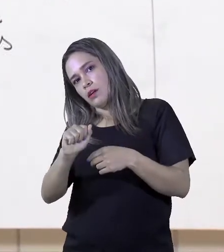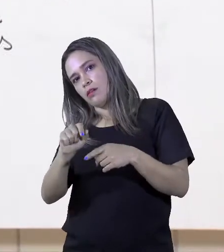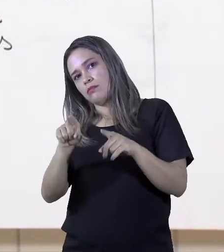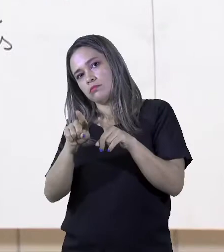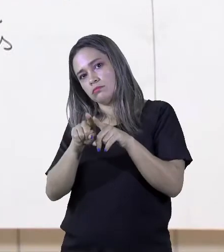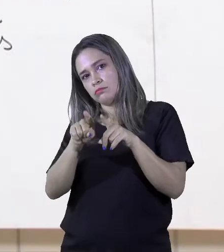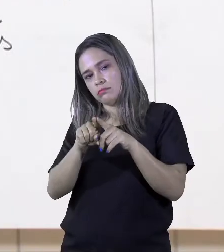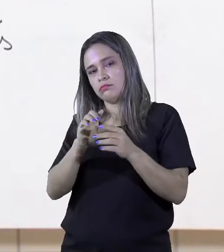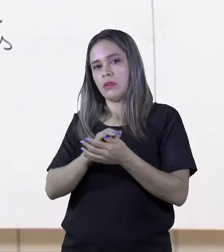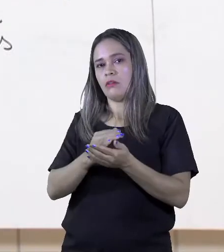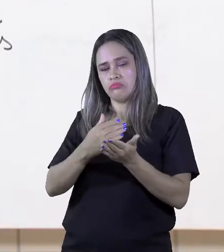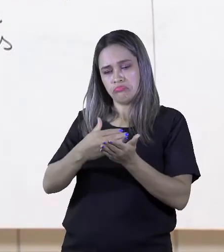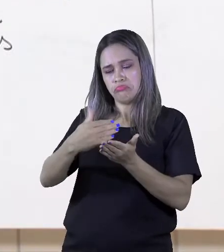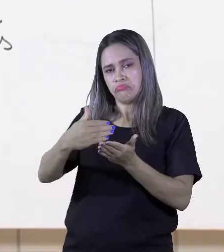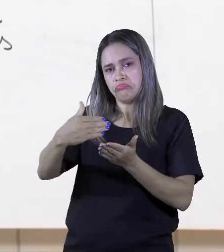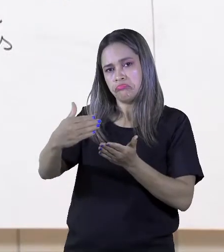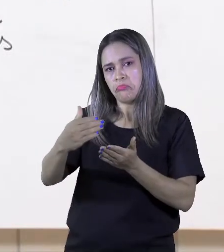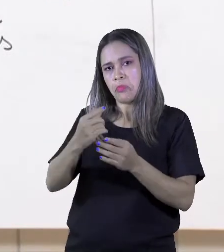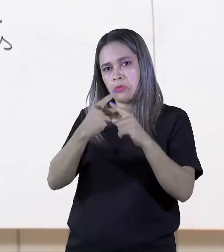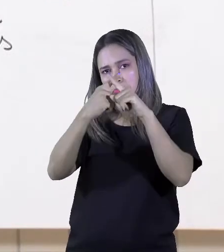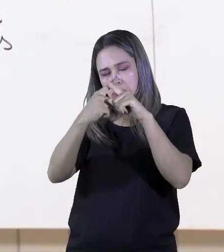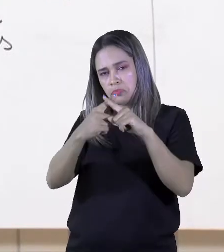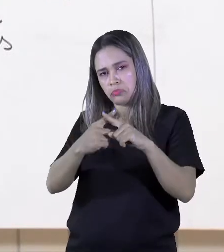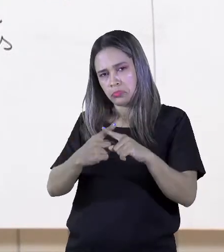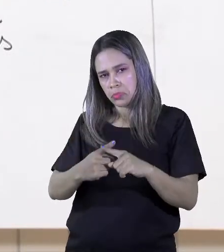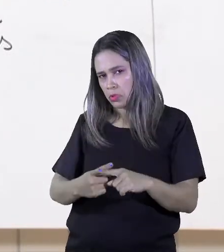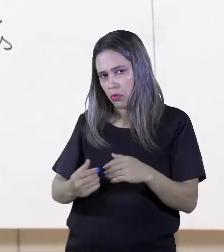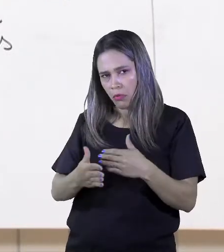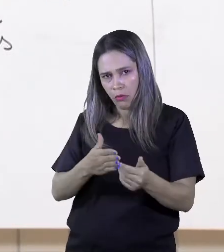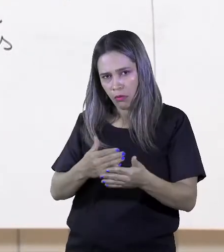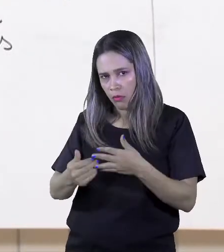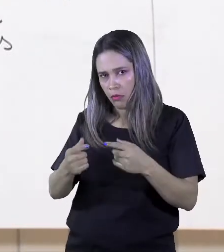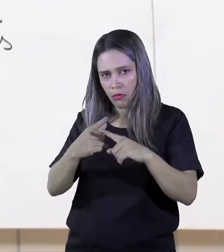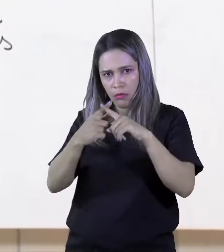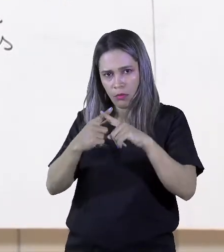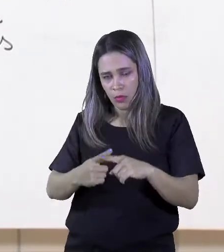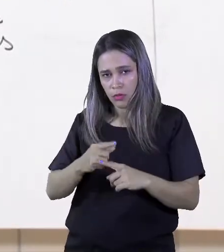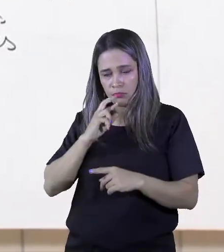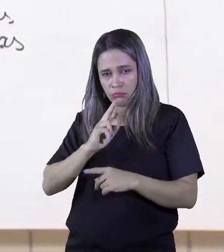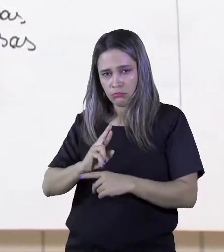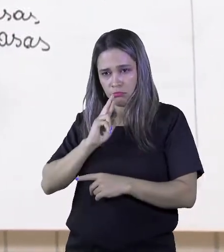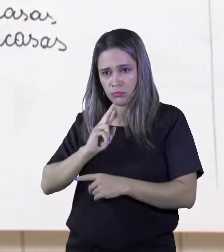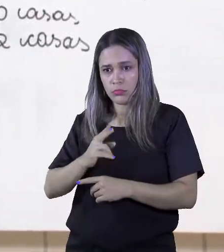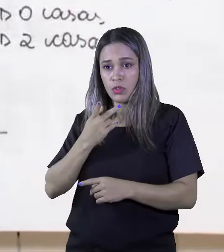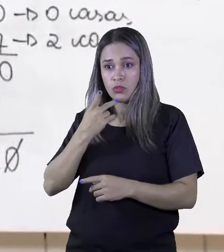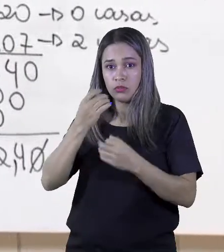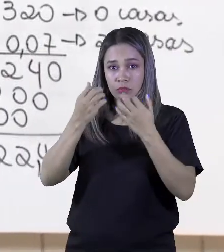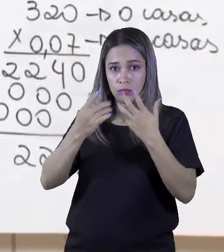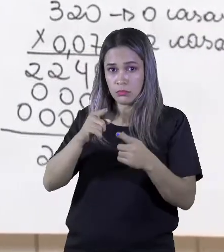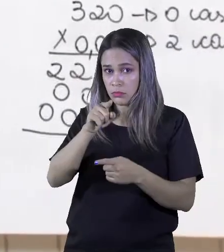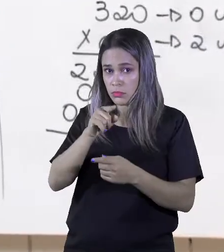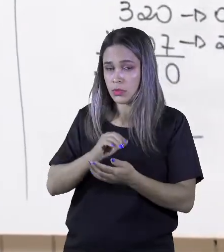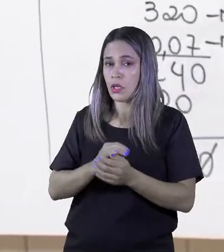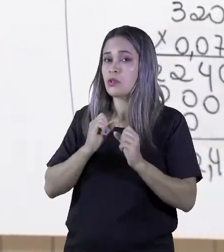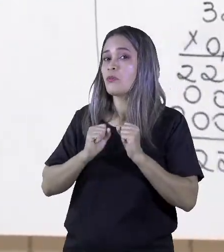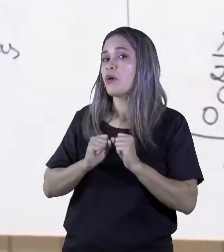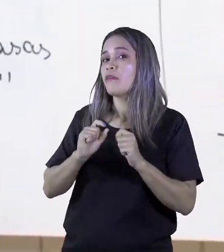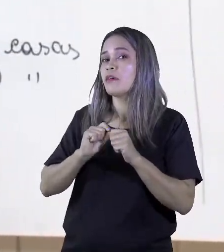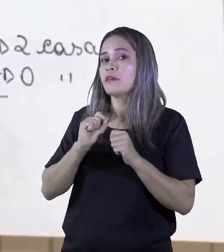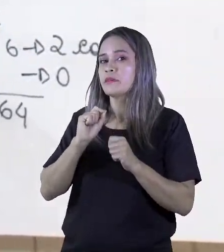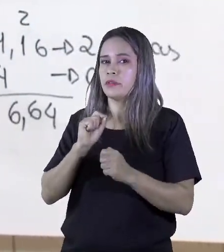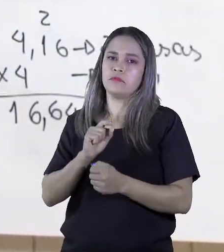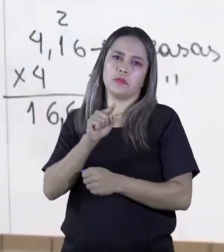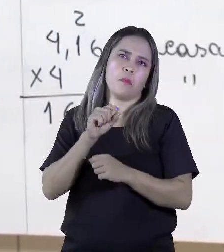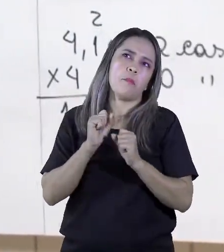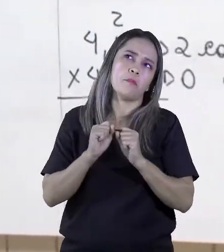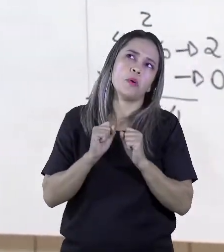decimal e, assim, a gente pode fazer qualquer outro tipo de multiplicação. Então, como eu tinha comentado com vocês, o que a gente pode fazer? Vocês